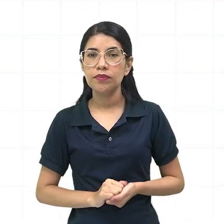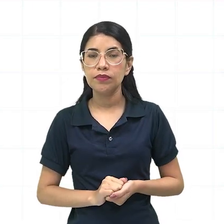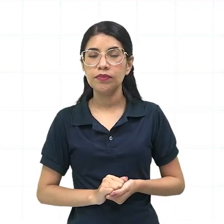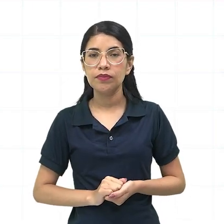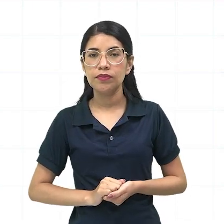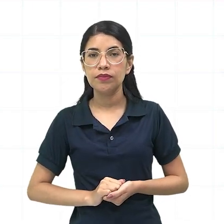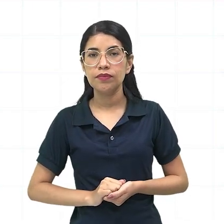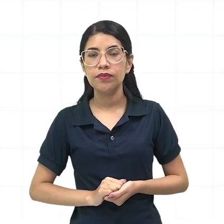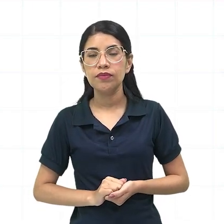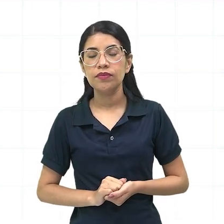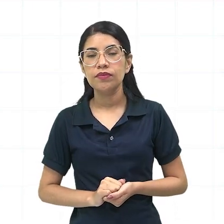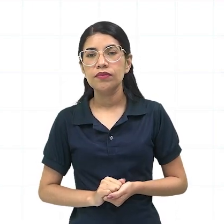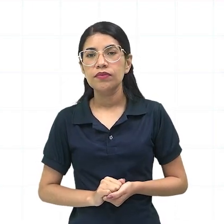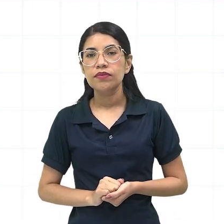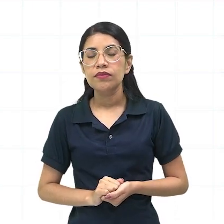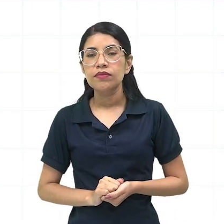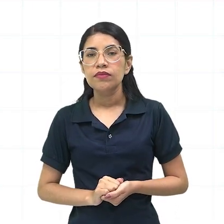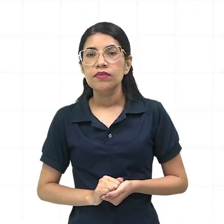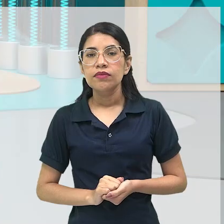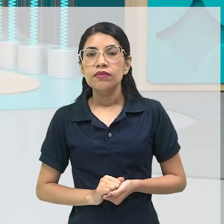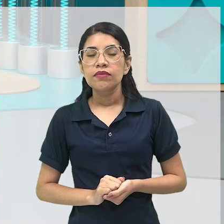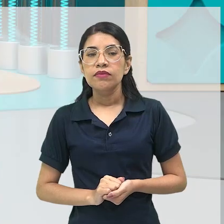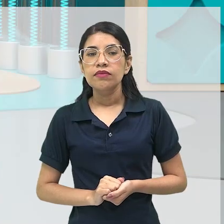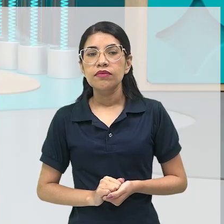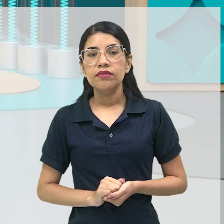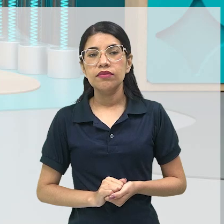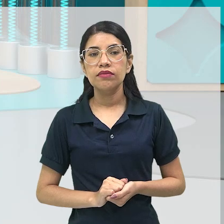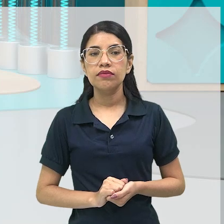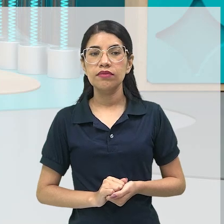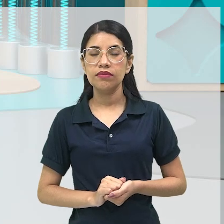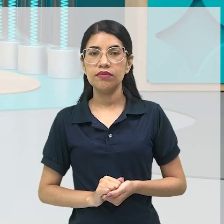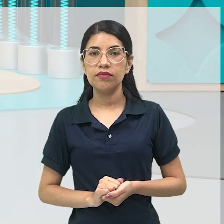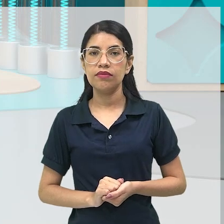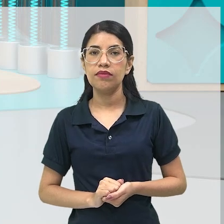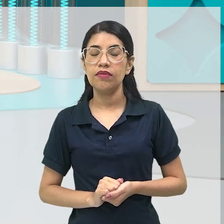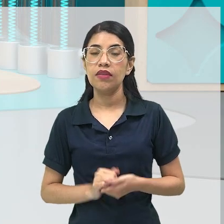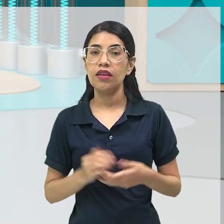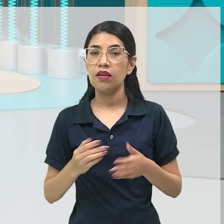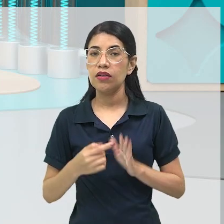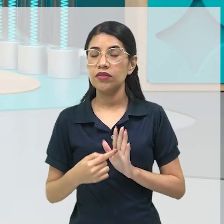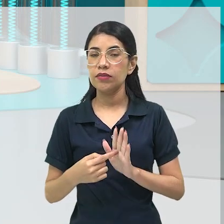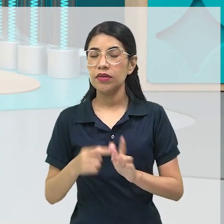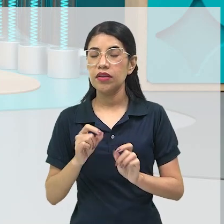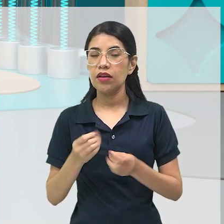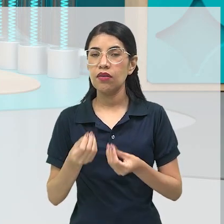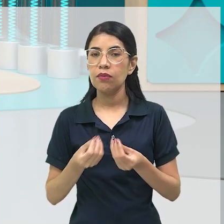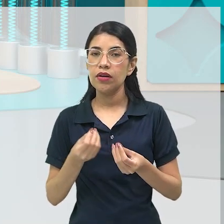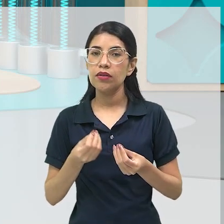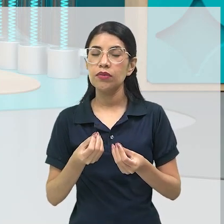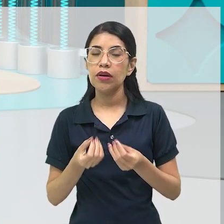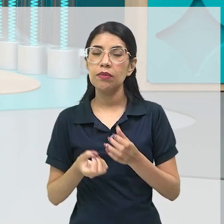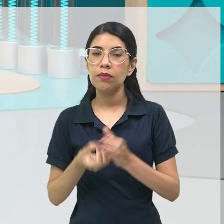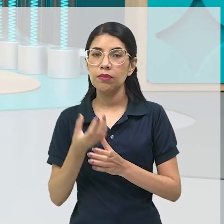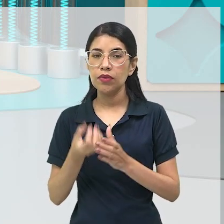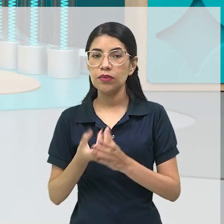tá bom? Então, vamos avançando aqui e vamos trazer um modo de produção